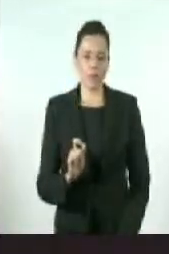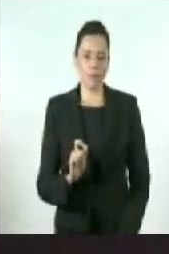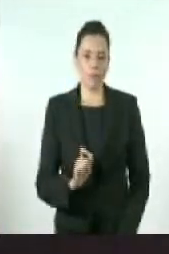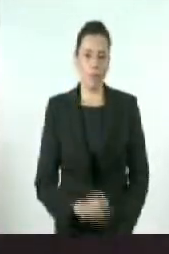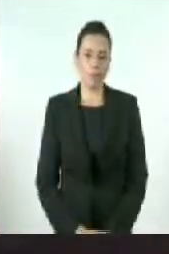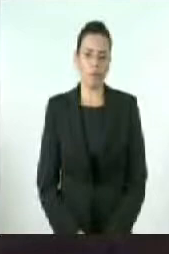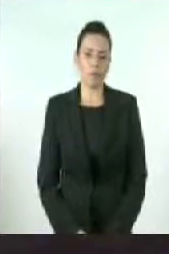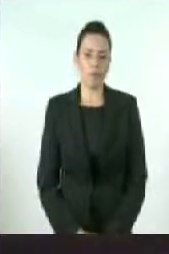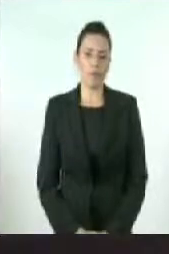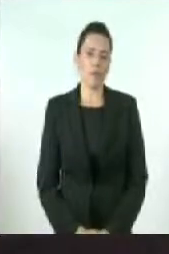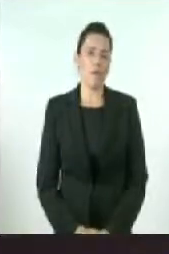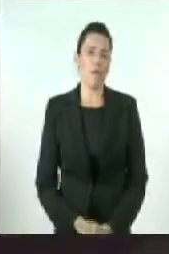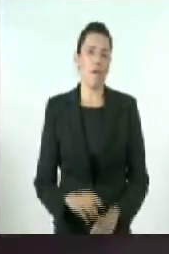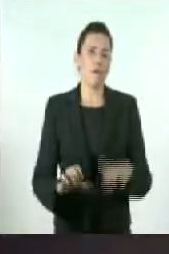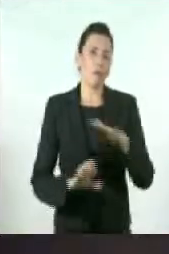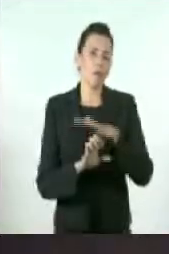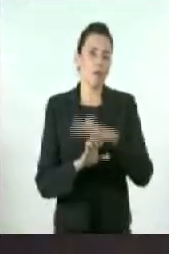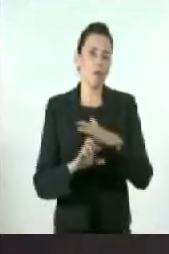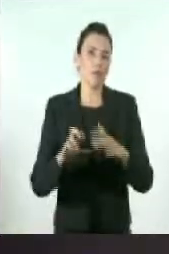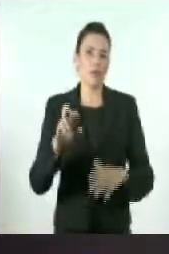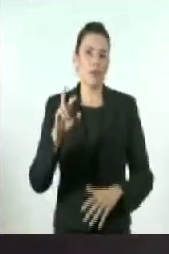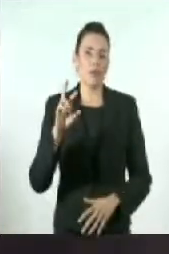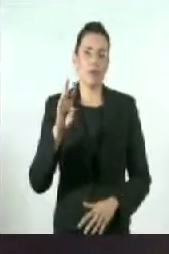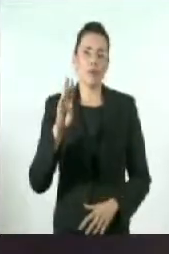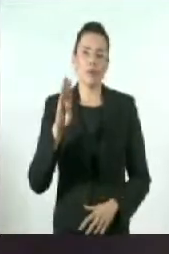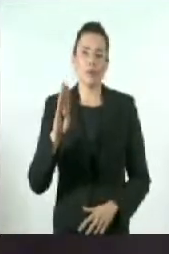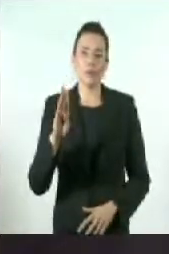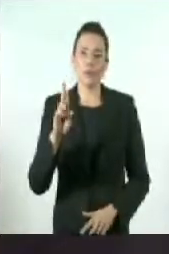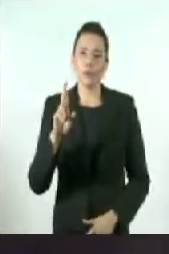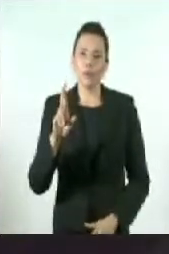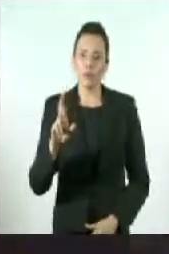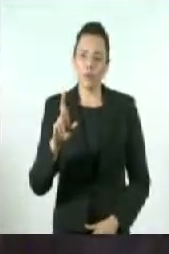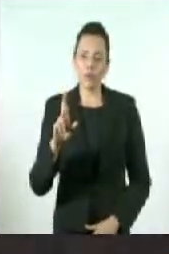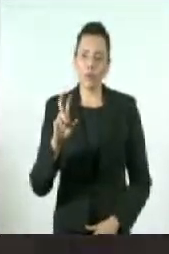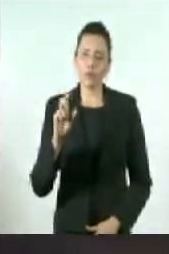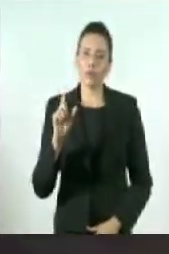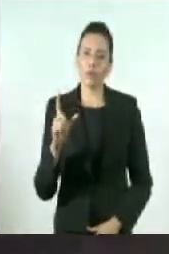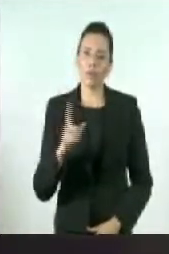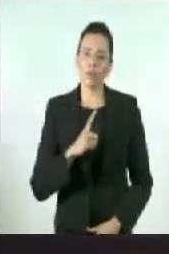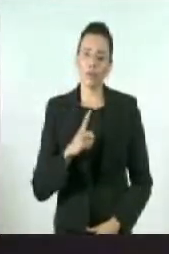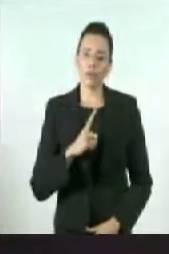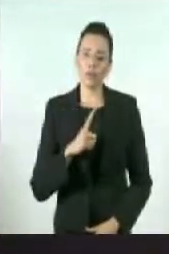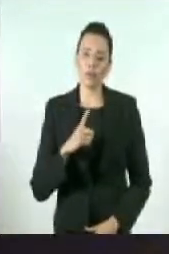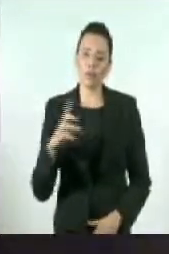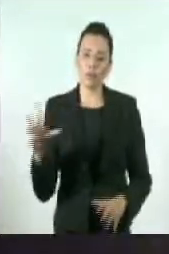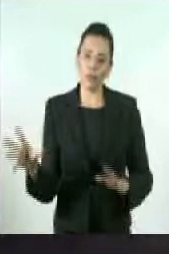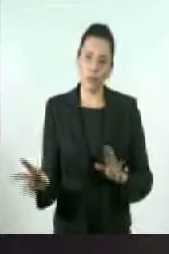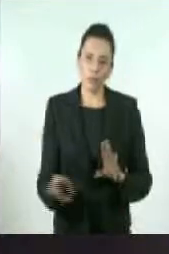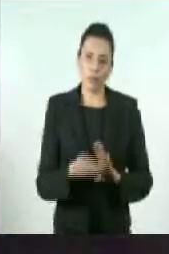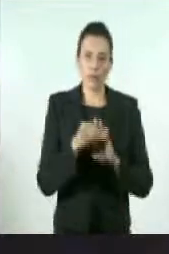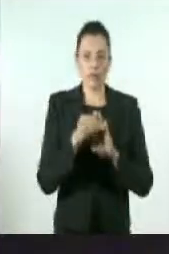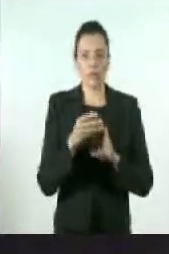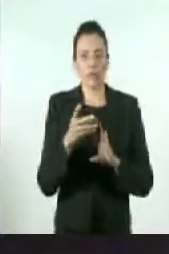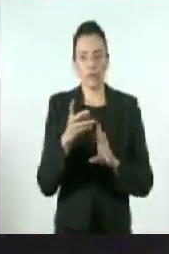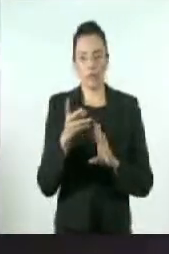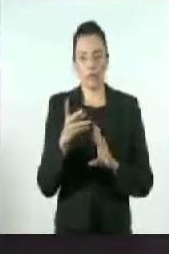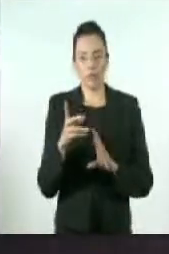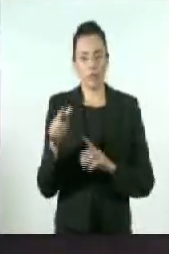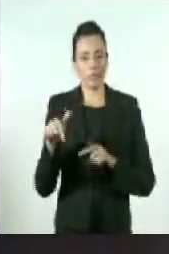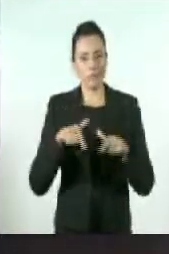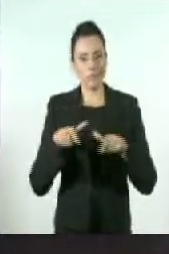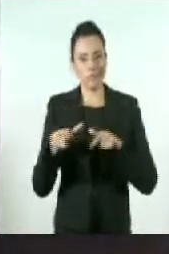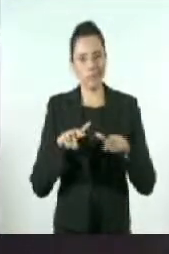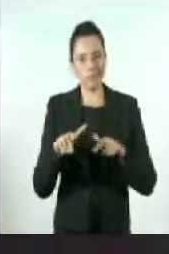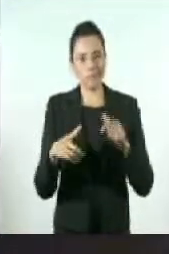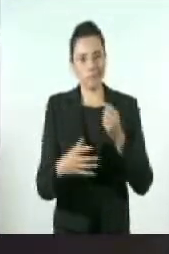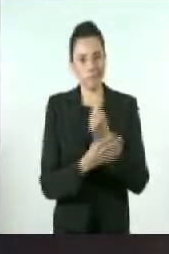BR teria englobado, inclusive, a função de vigilância. Já não que falei eu... isso. Deputado. Não, estou só esclarecendo em relação a essa